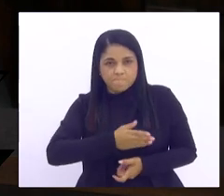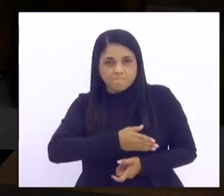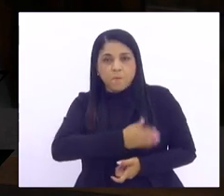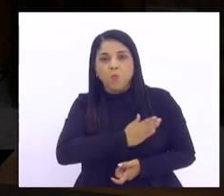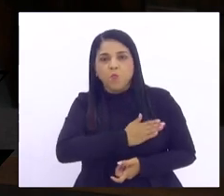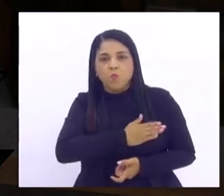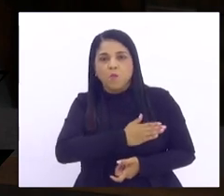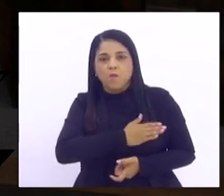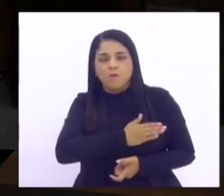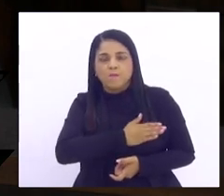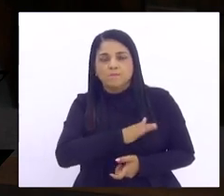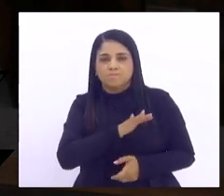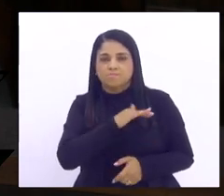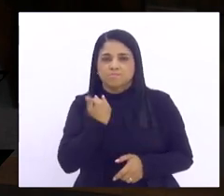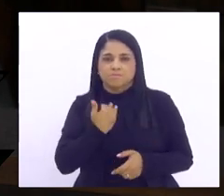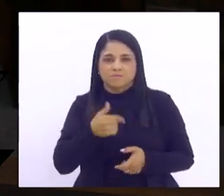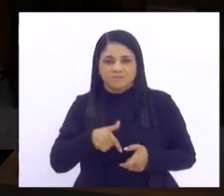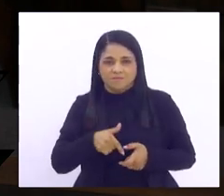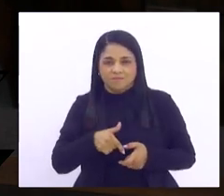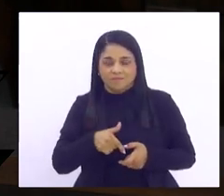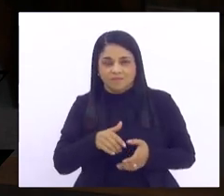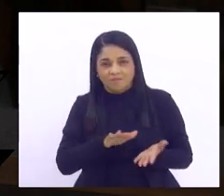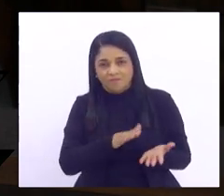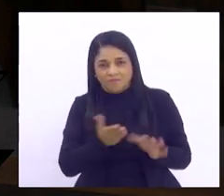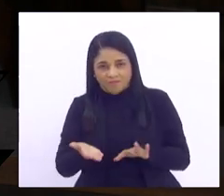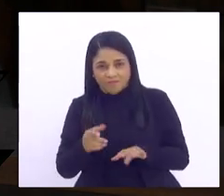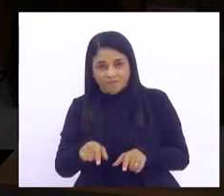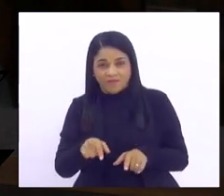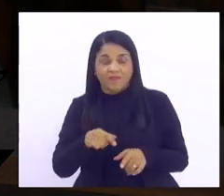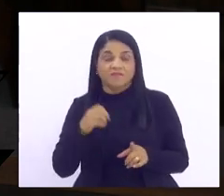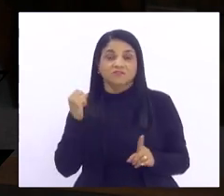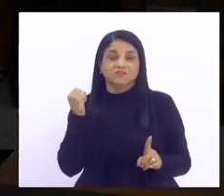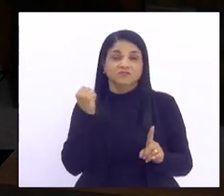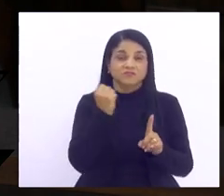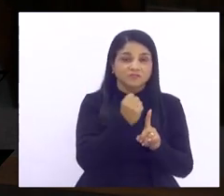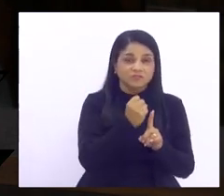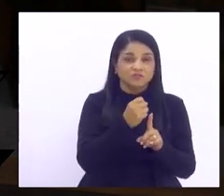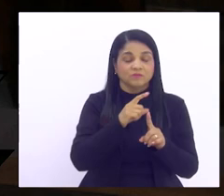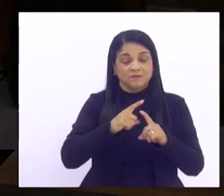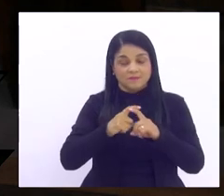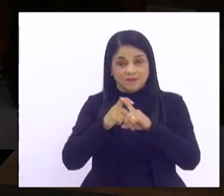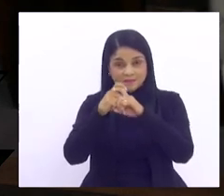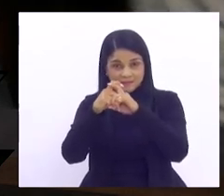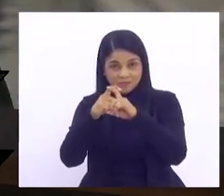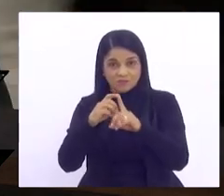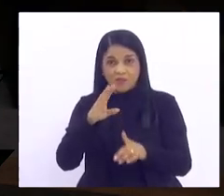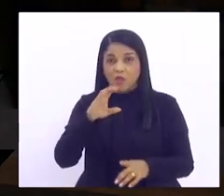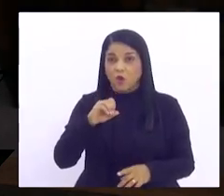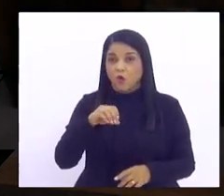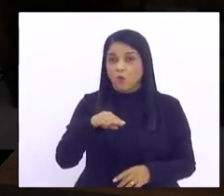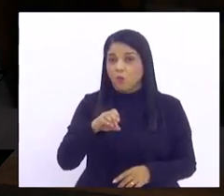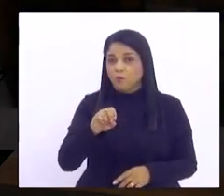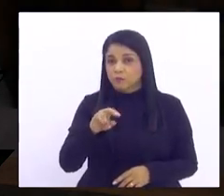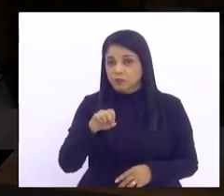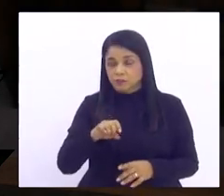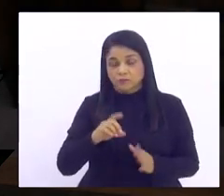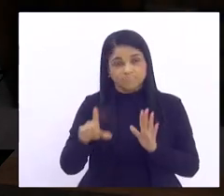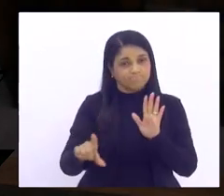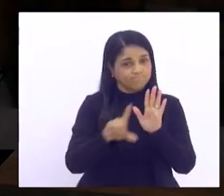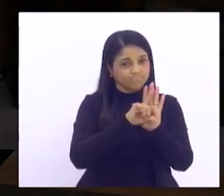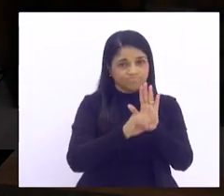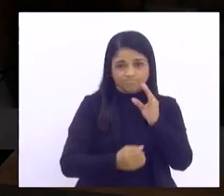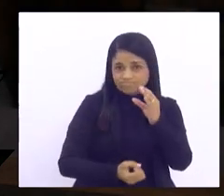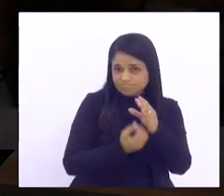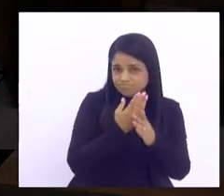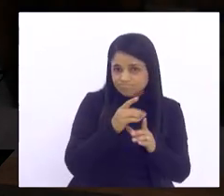Então, assim como o genocídio nazista e o genocídio comunista não poderiam jamais ser legalizados pelas leis